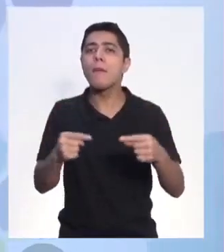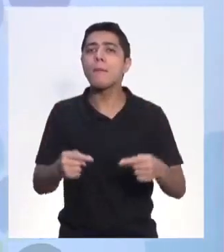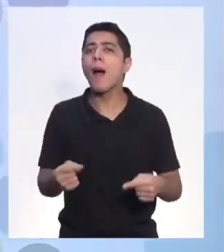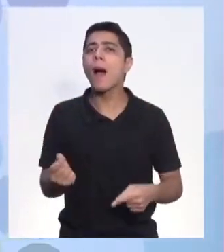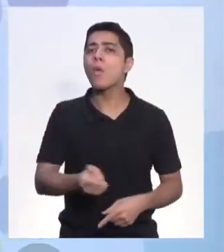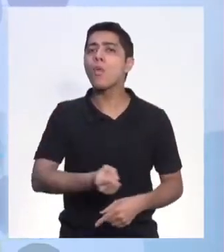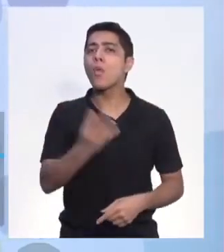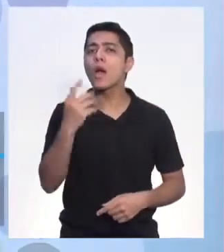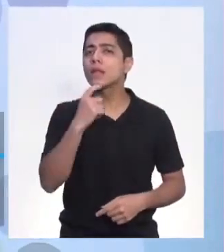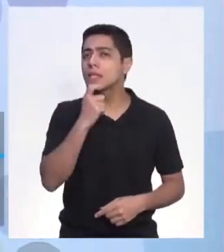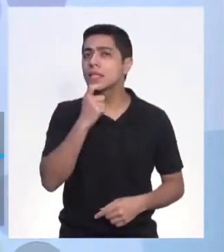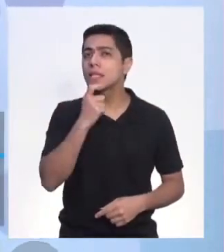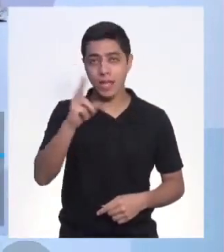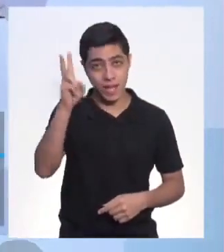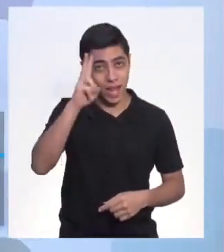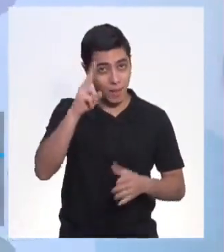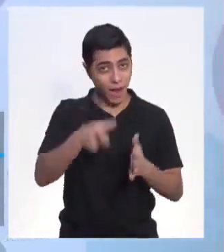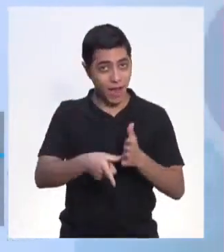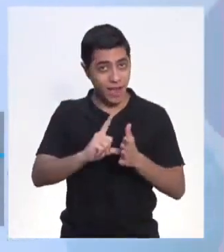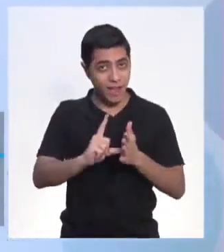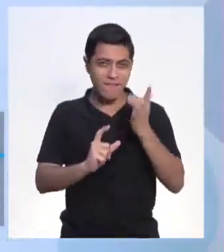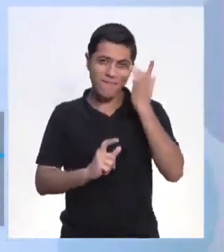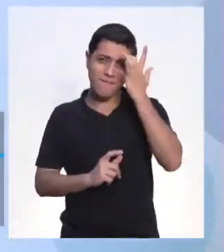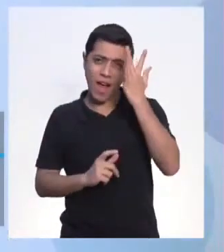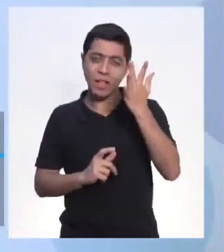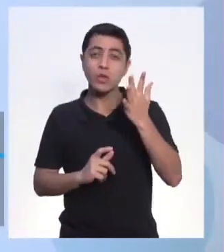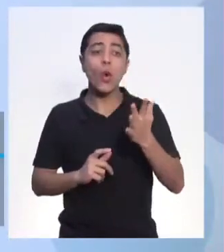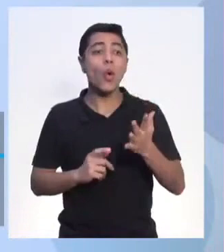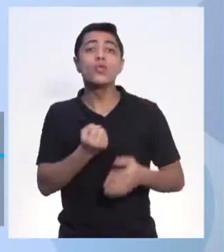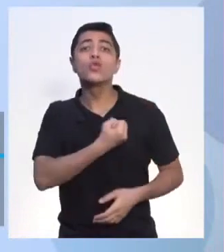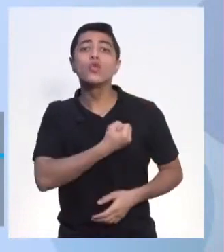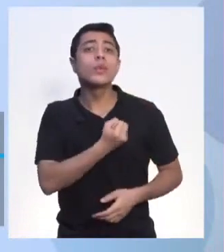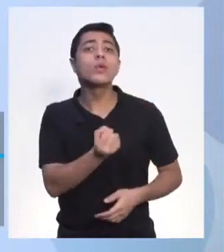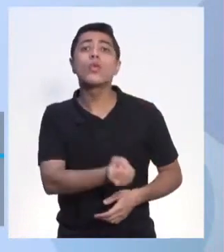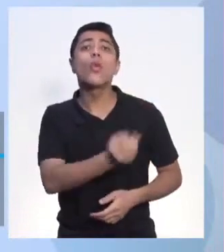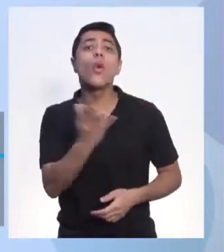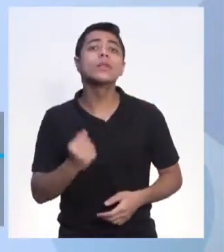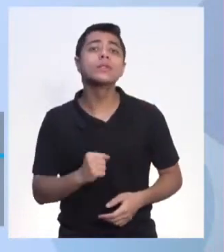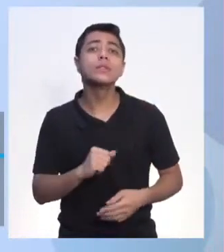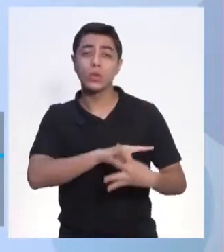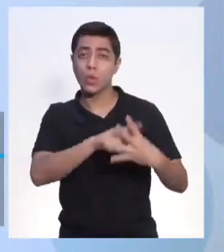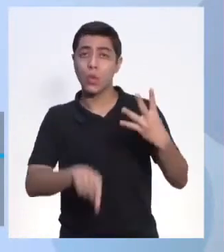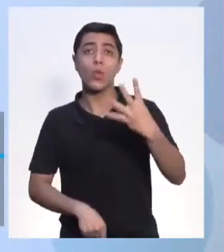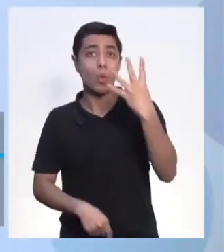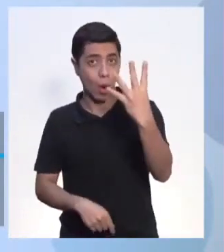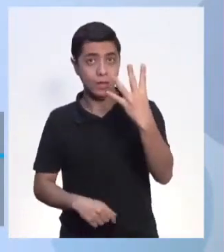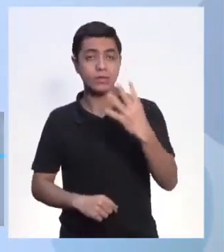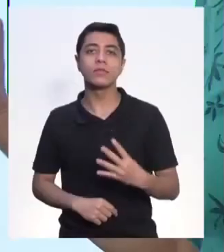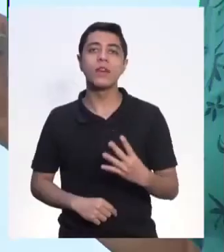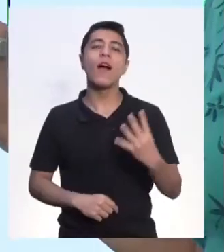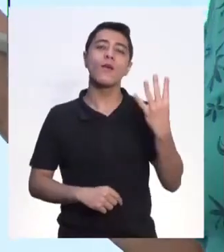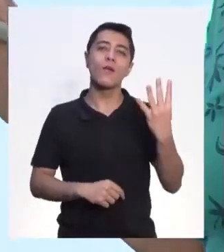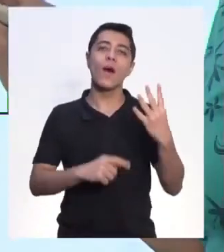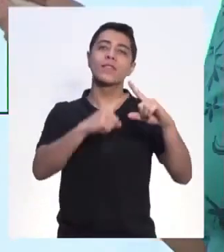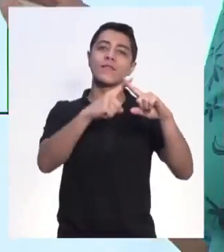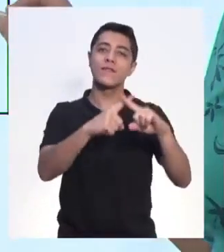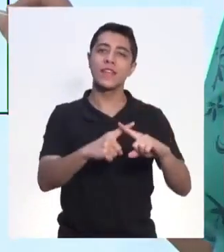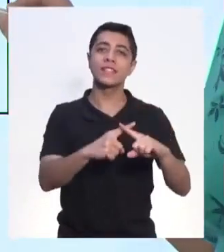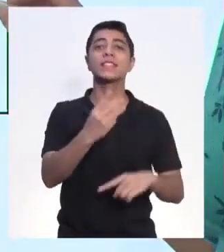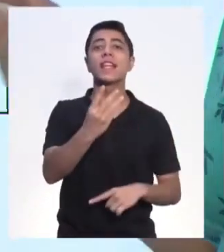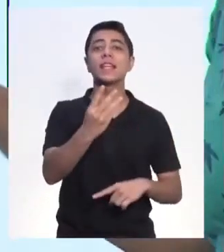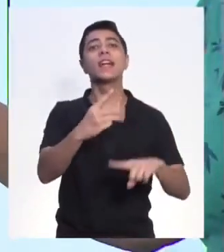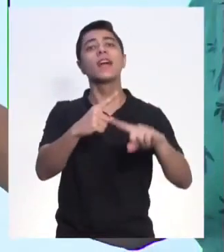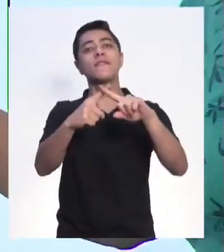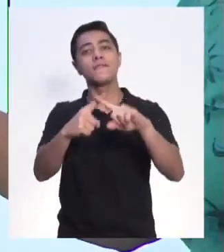mesmo raciocínio anterior. 4 elementos. Começo no 4, vezes 3, vezes 2,